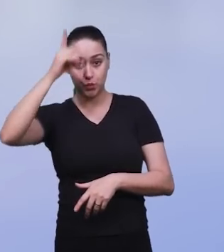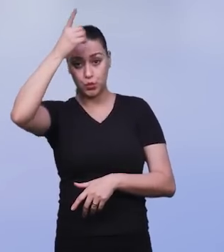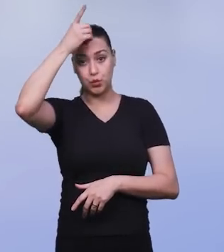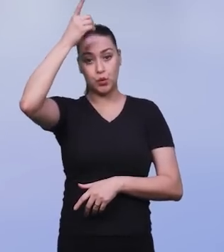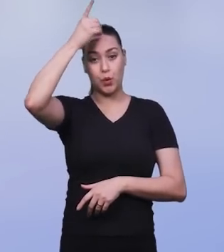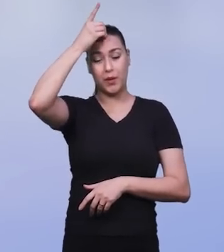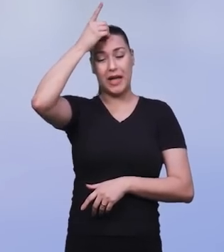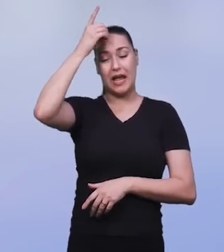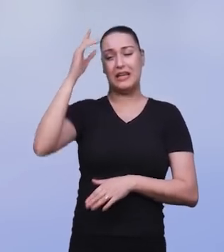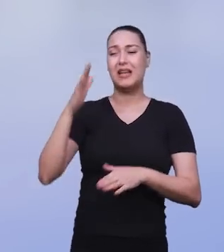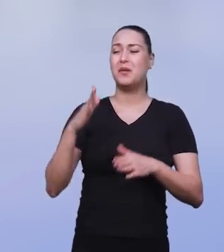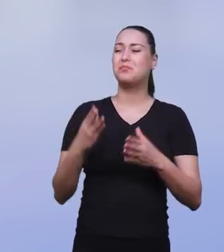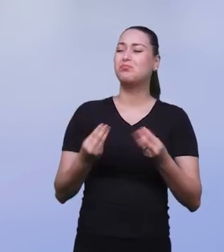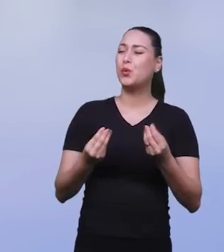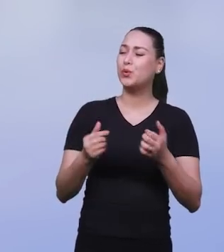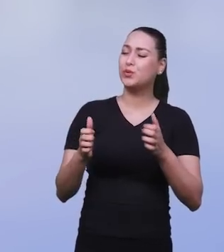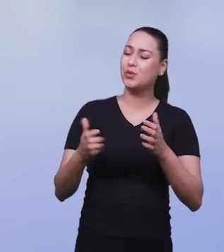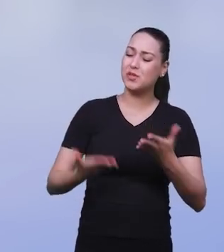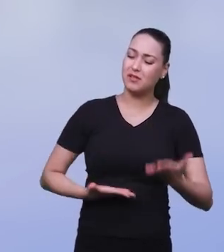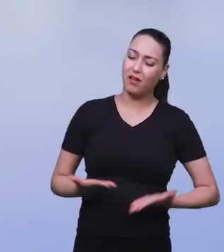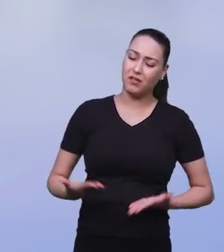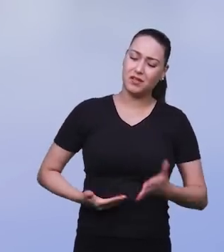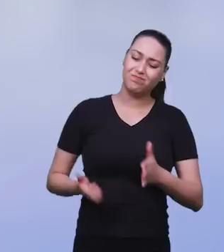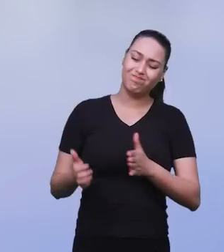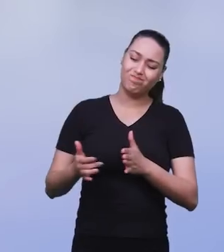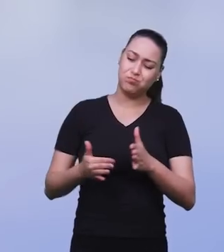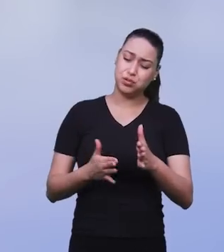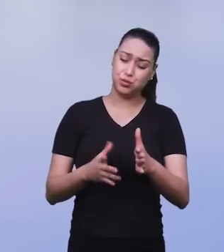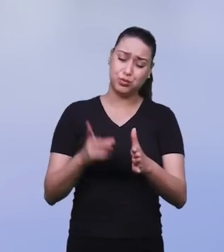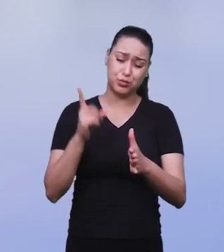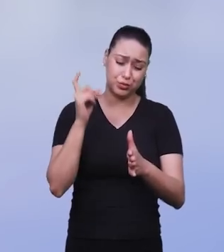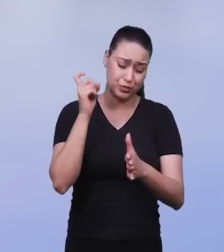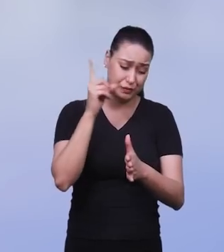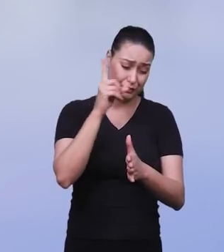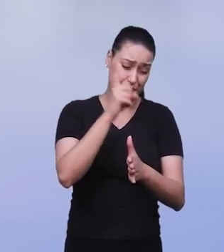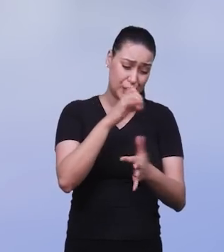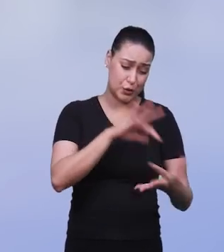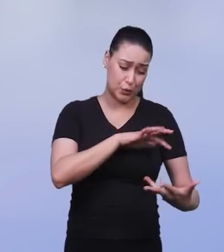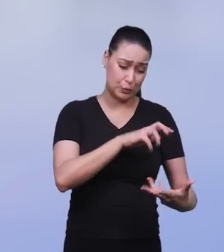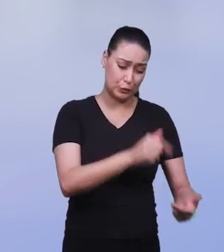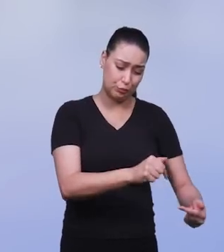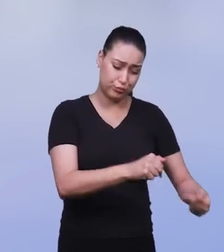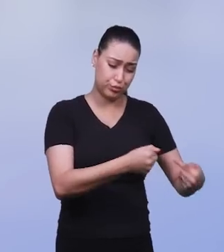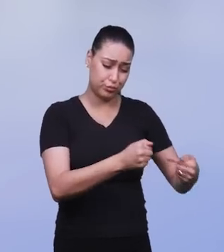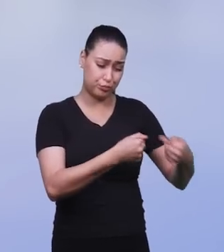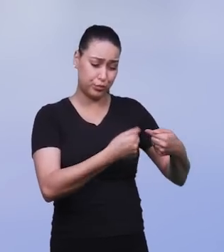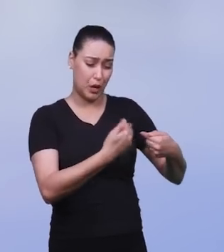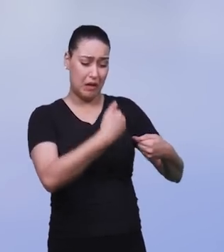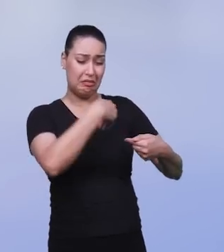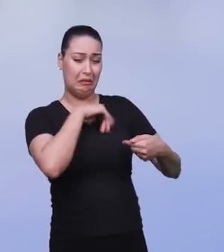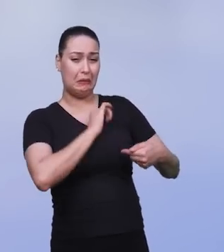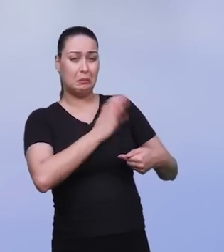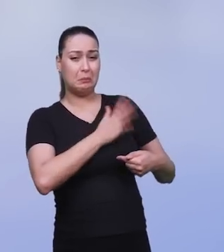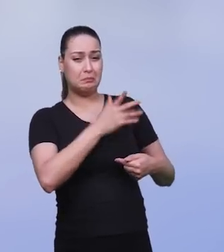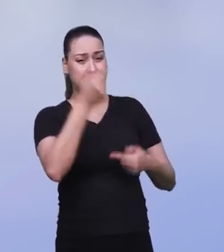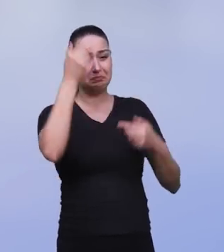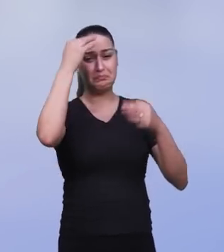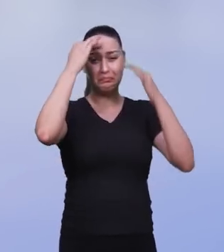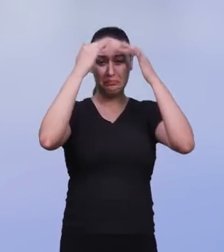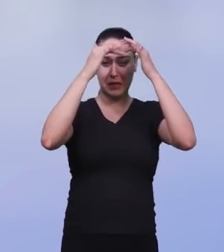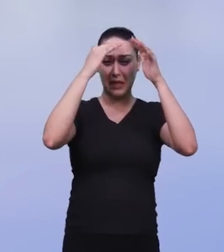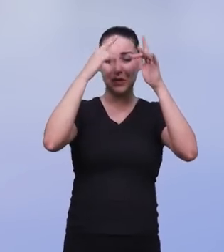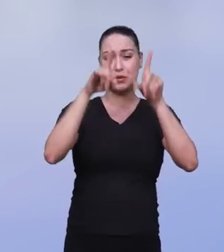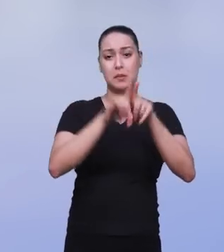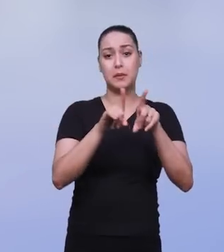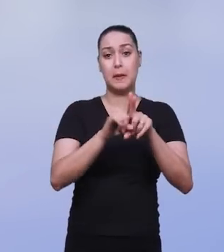por um momento de dificuldade na caminhada e que estavam deixando até mesmo coisas do mundo entrarem nas suas mentes e nos seus corações. mas o Senhor